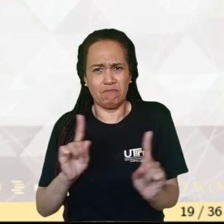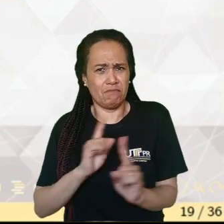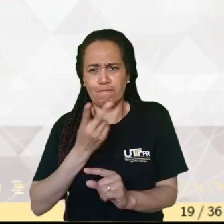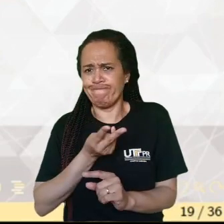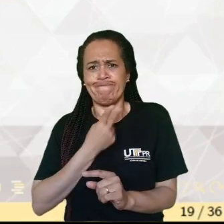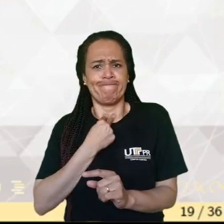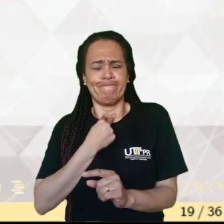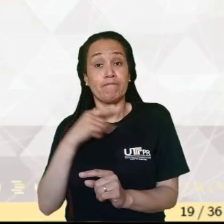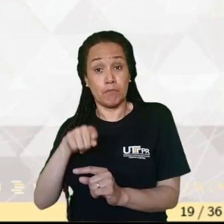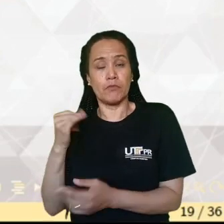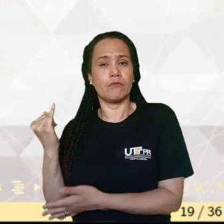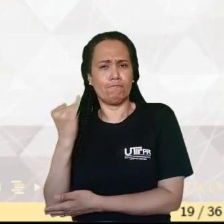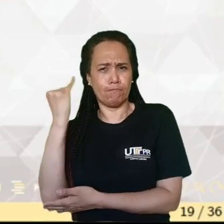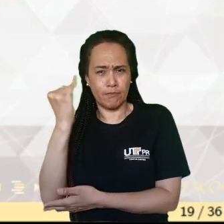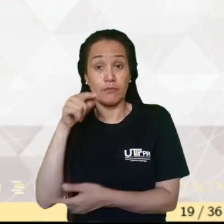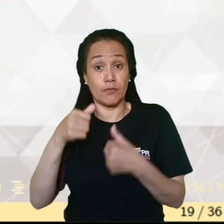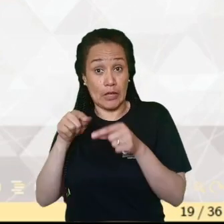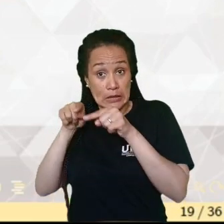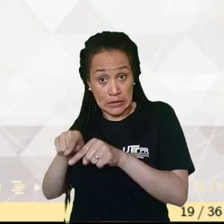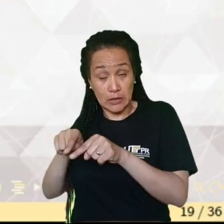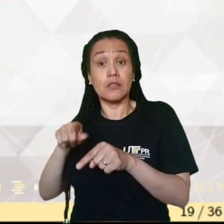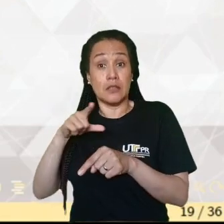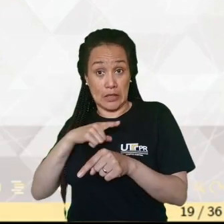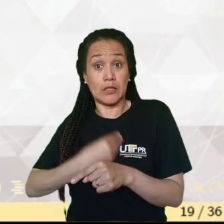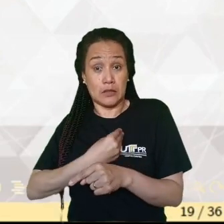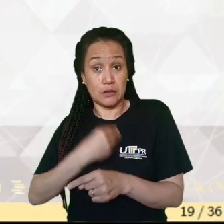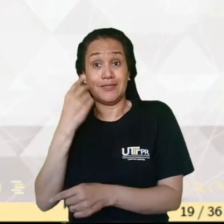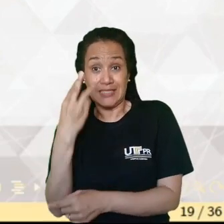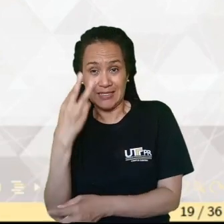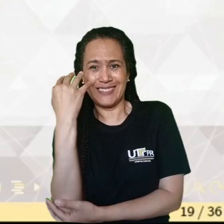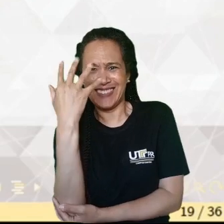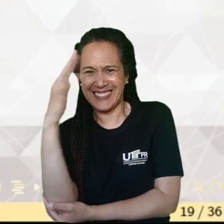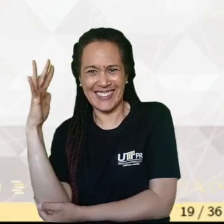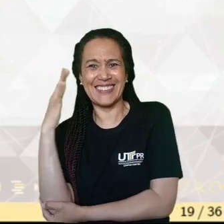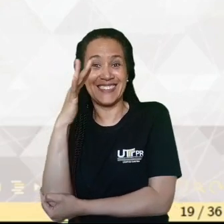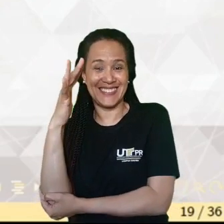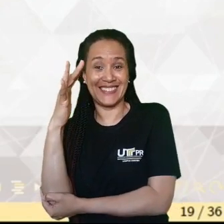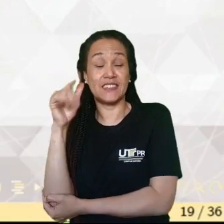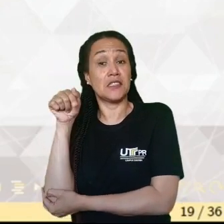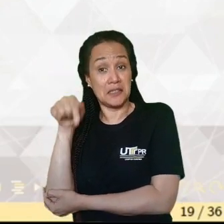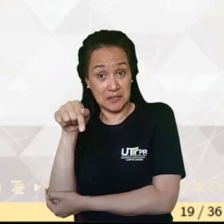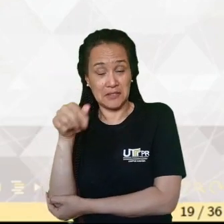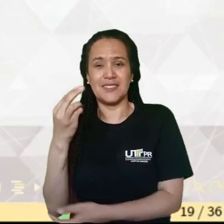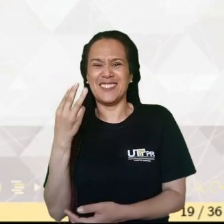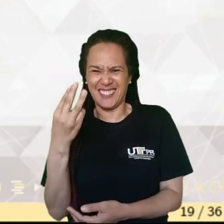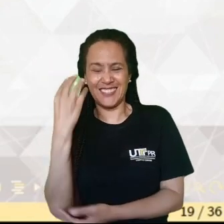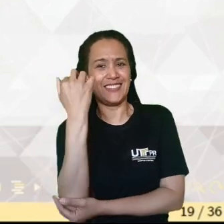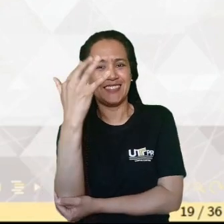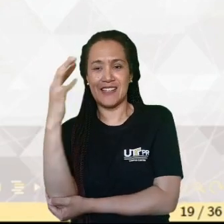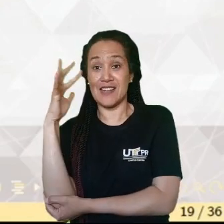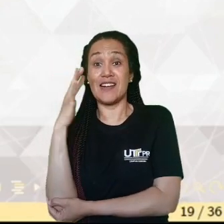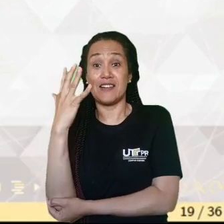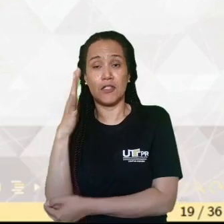aquela informação está lá, existe aquelas 3 árvores, né? Aquelas 3 árvores vão entrar